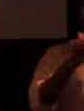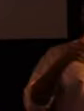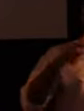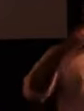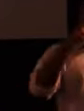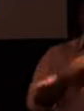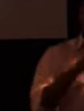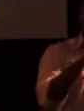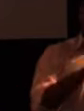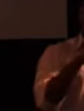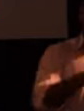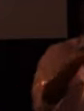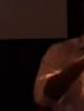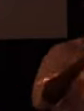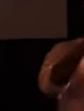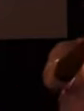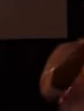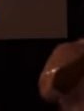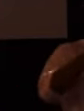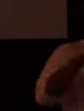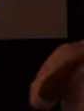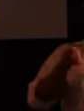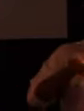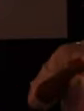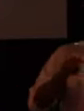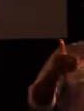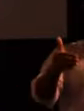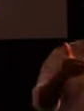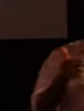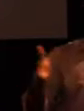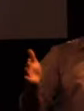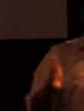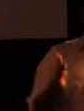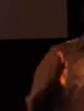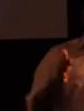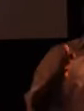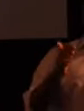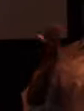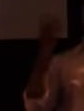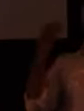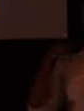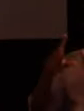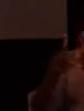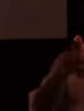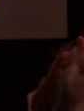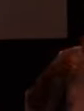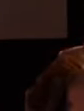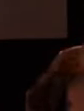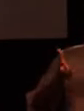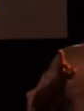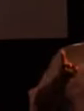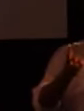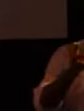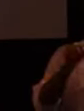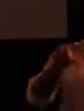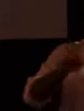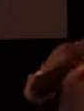gente mantém os recuos lateral, frente e fundo, conforme a zona de uso, como já vinha sendo estabelecido.